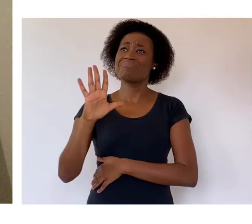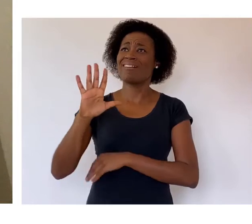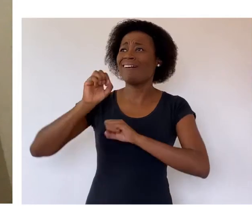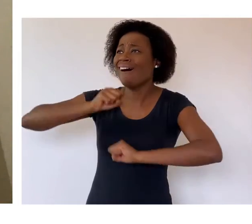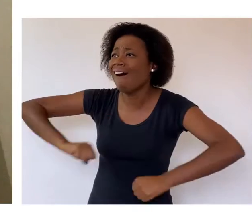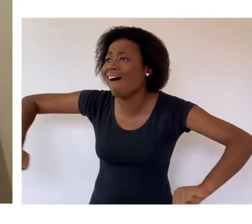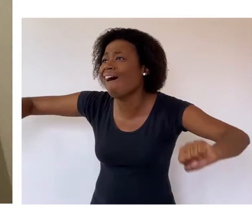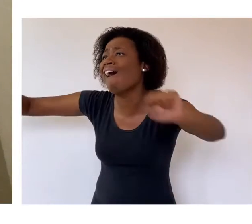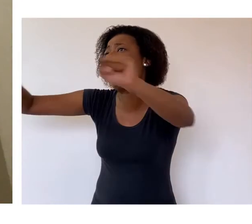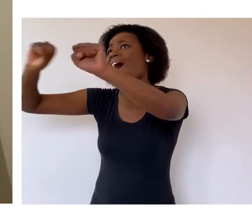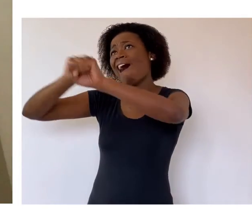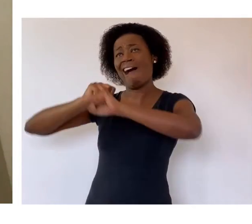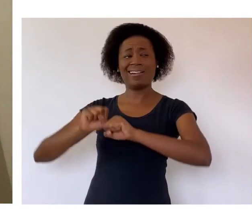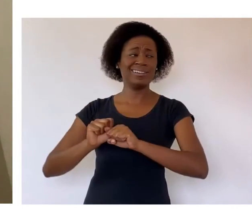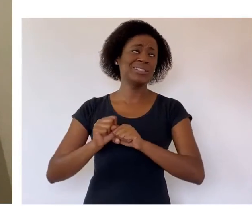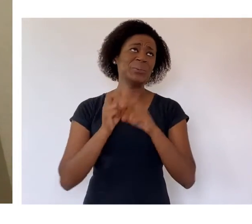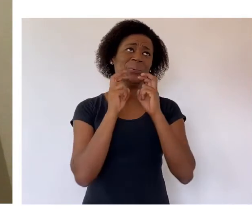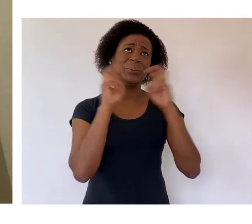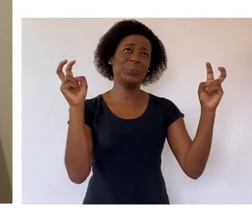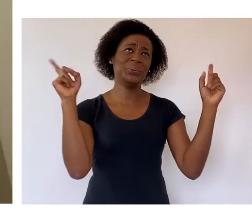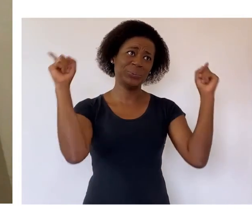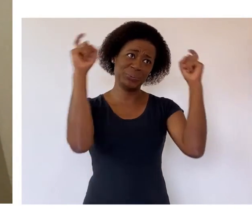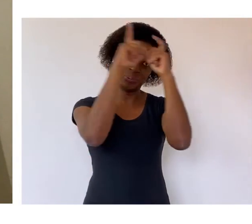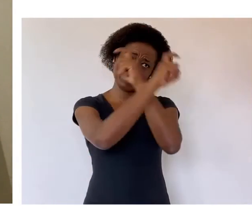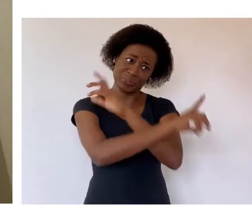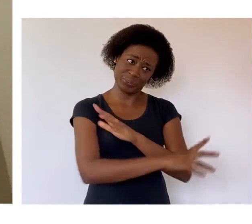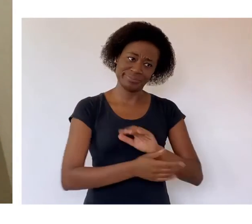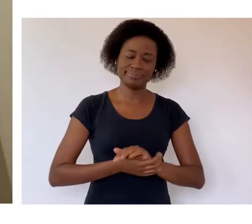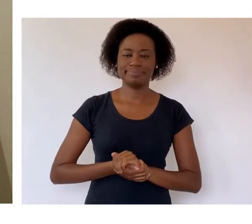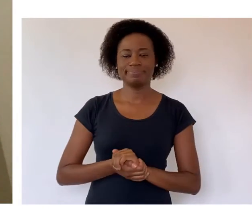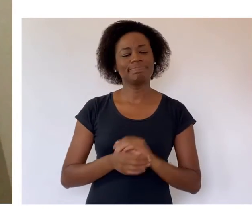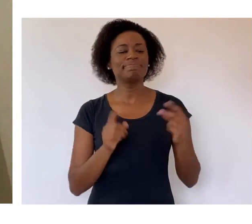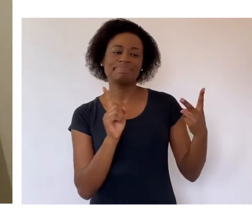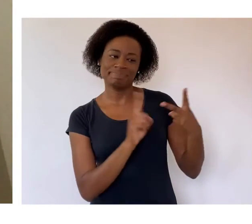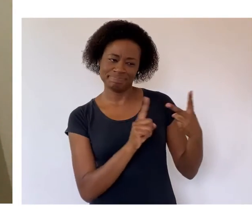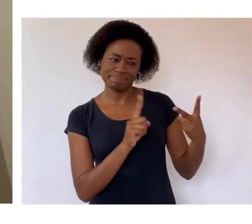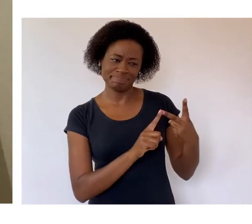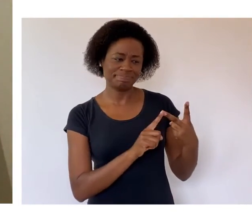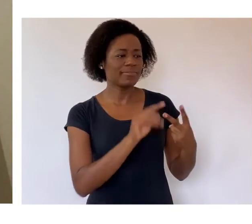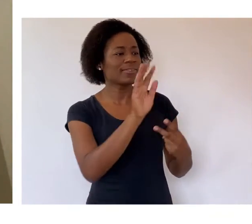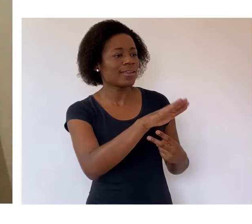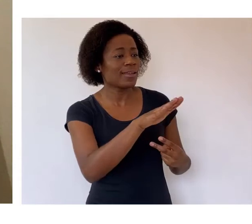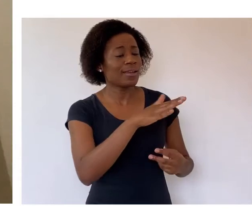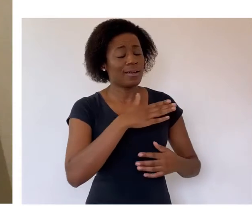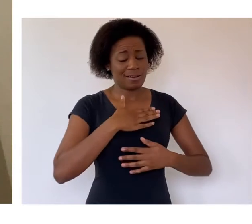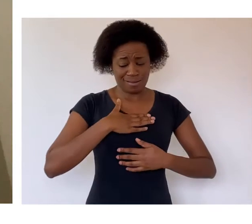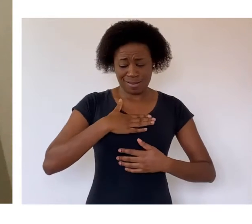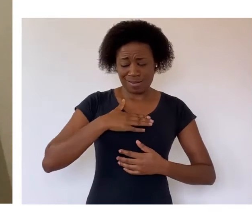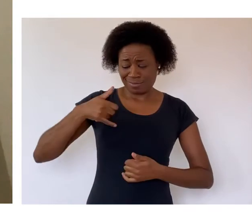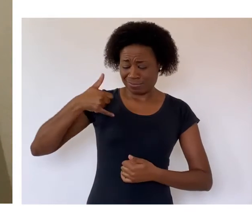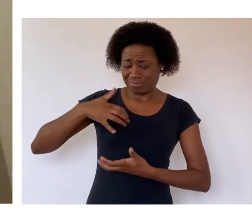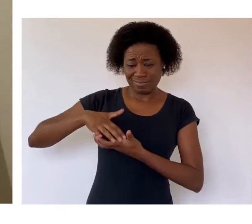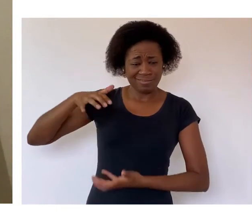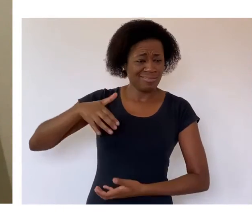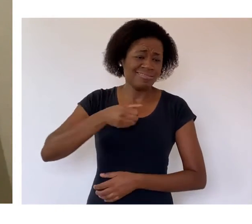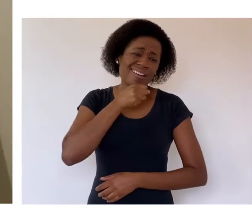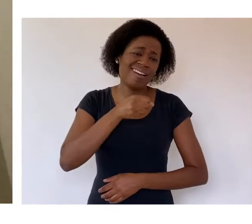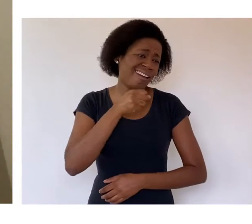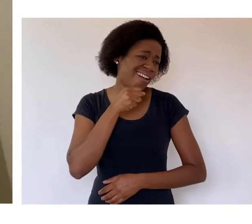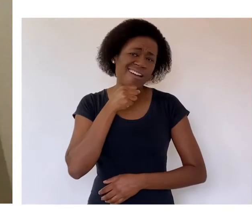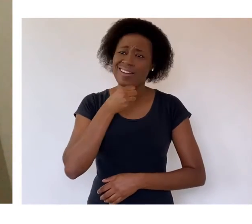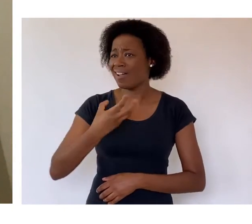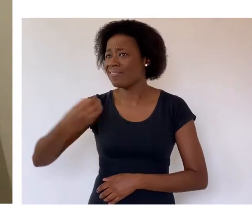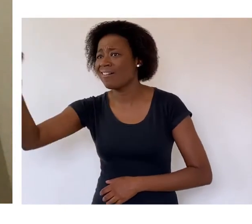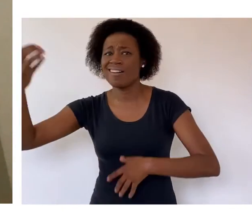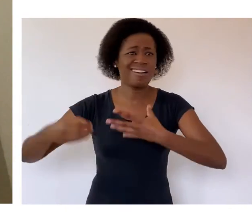casa todinha, socorro." "Michael, eu estou muito velha para andar, sair de casa